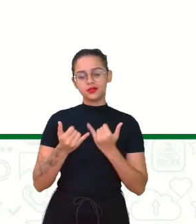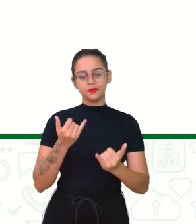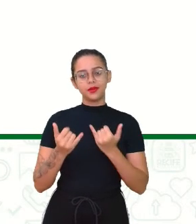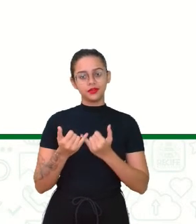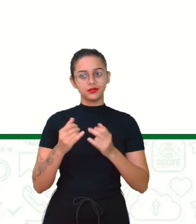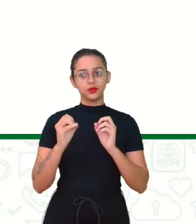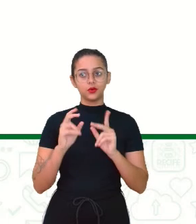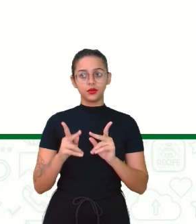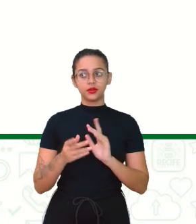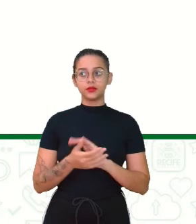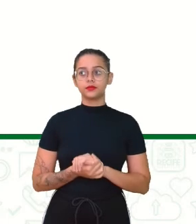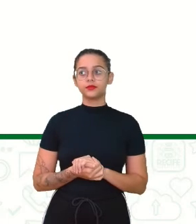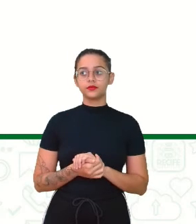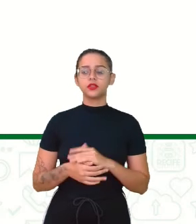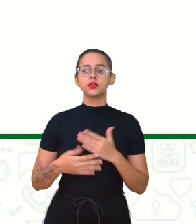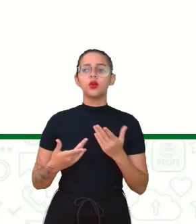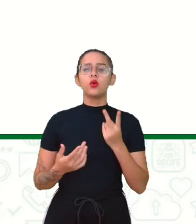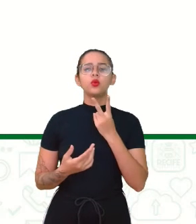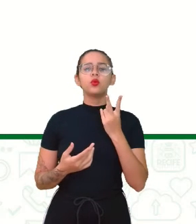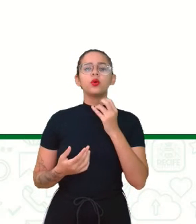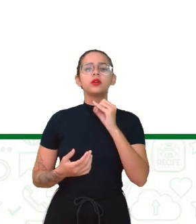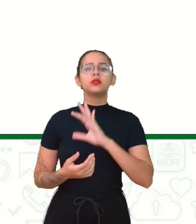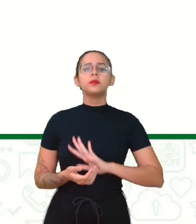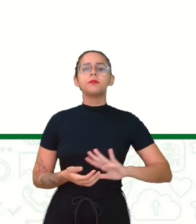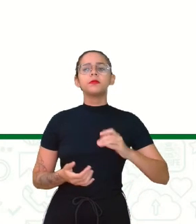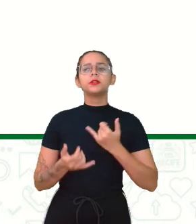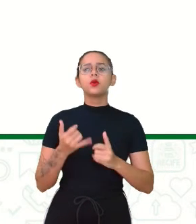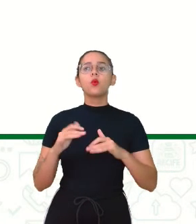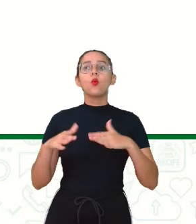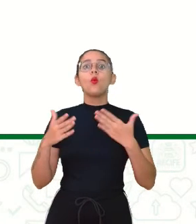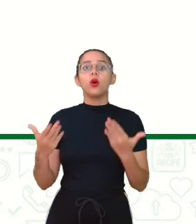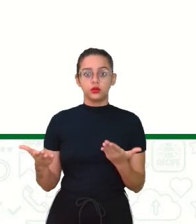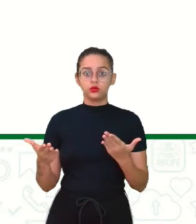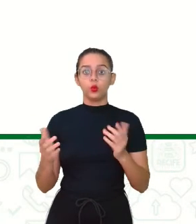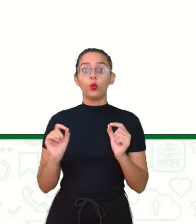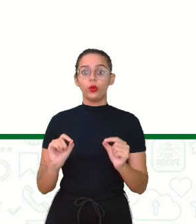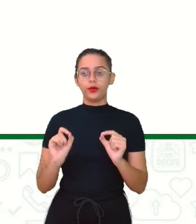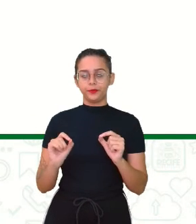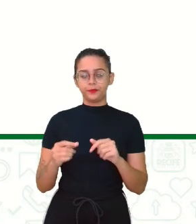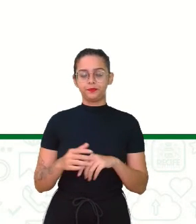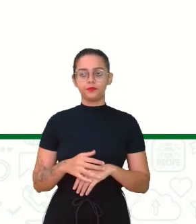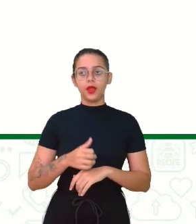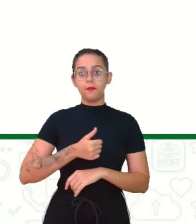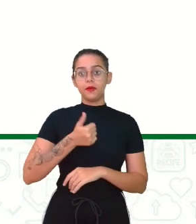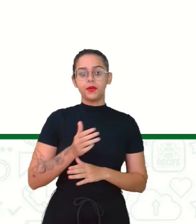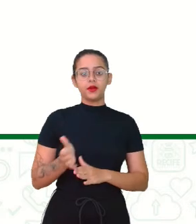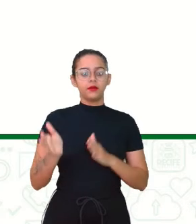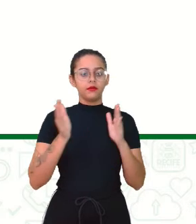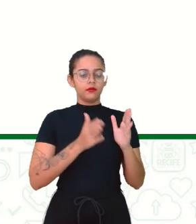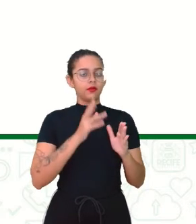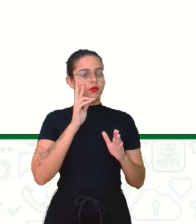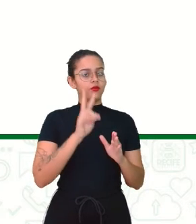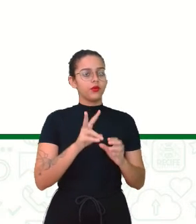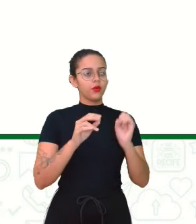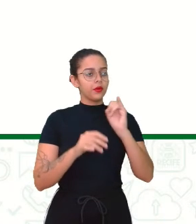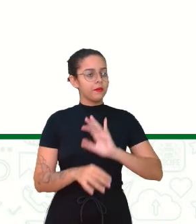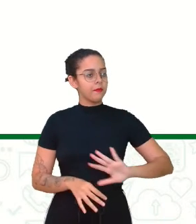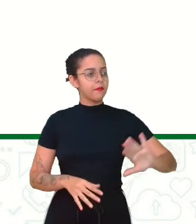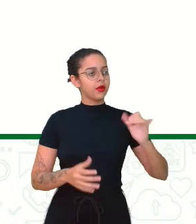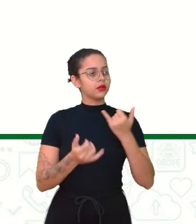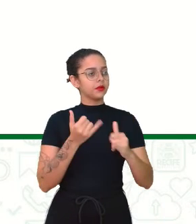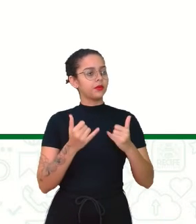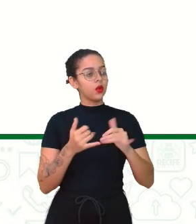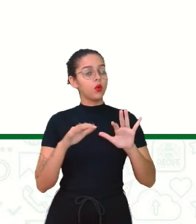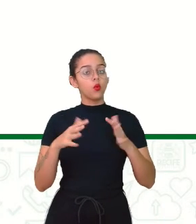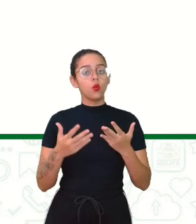semelhantes, tá certo? Então, duas figuras são semelhantes quando? A primeira parte a gente viu que as figuras são semelhantes